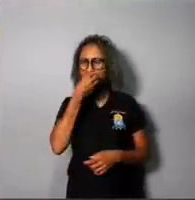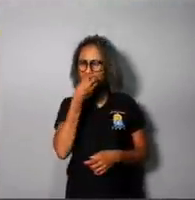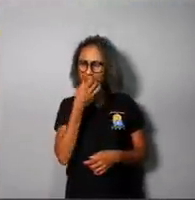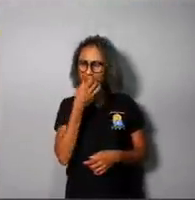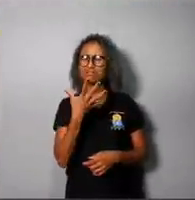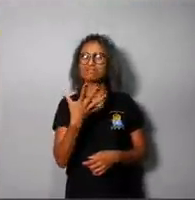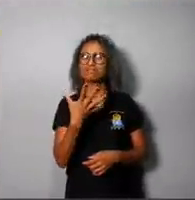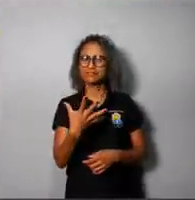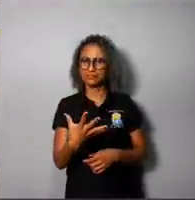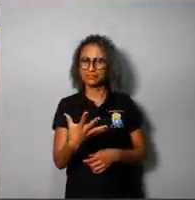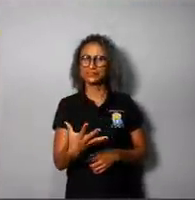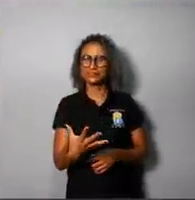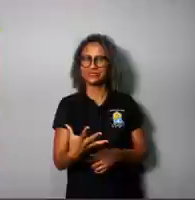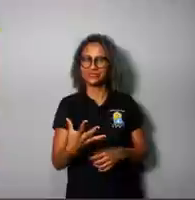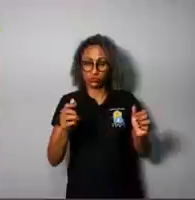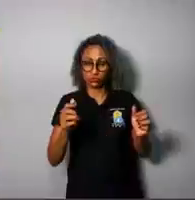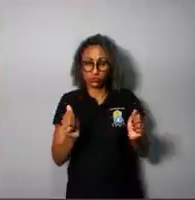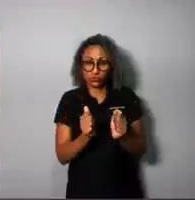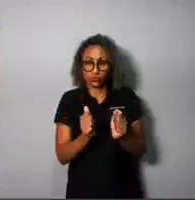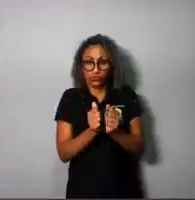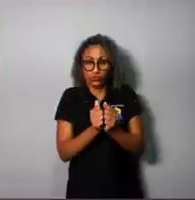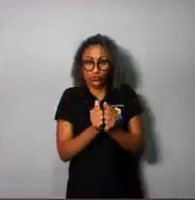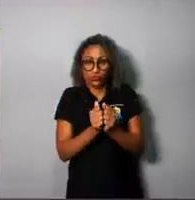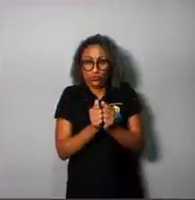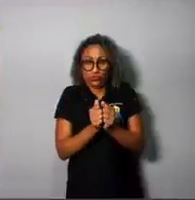juntos nesta